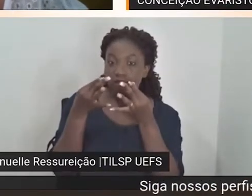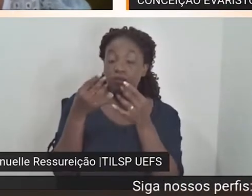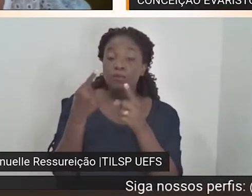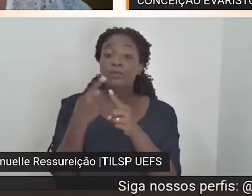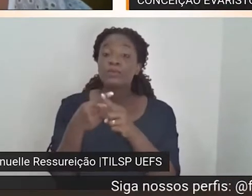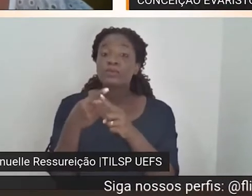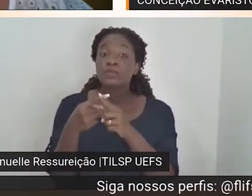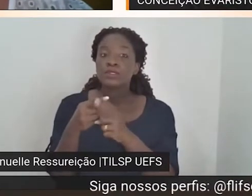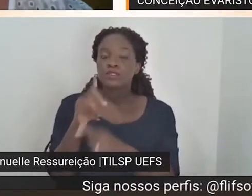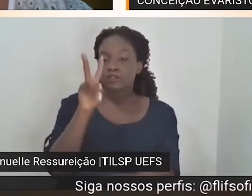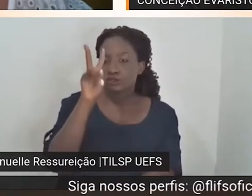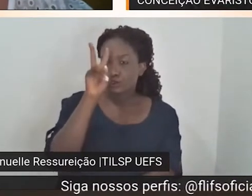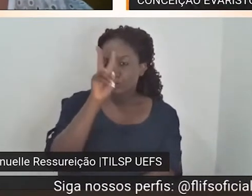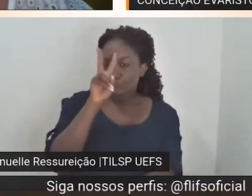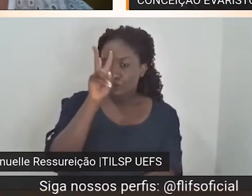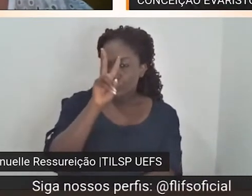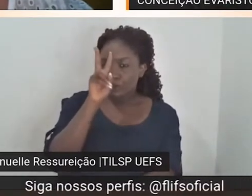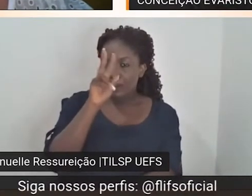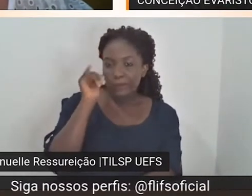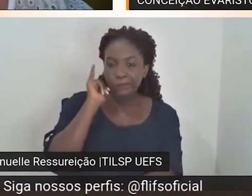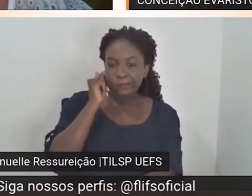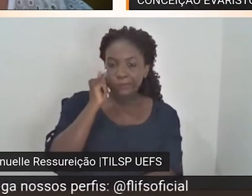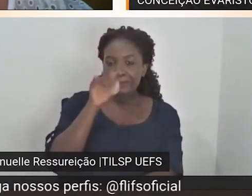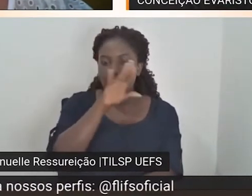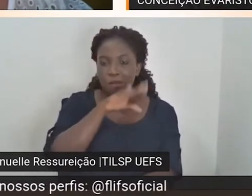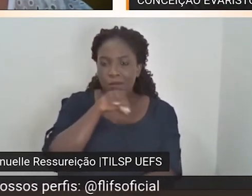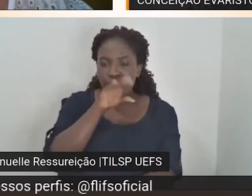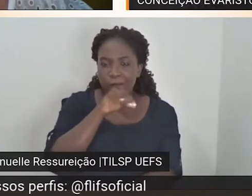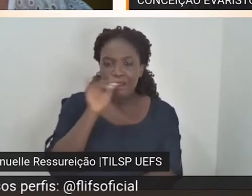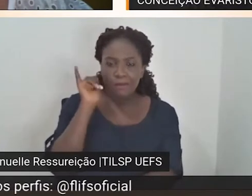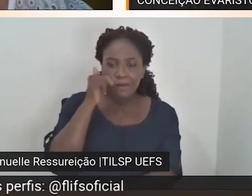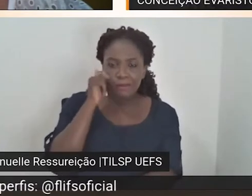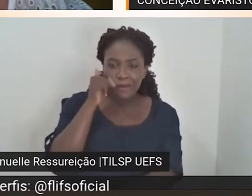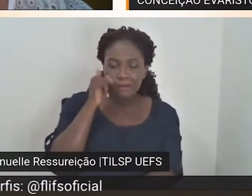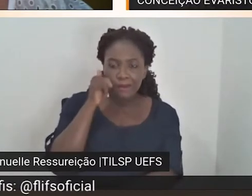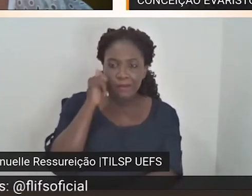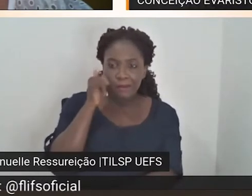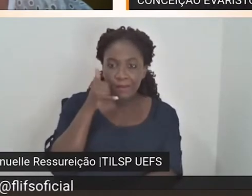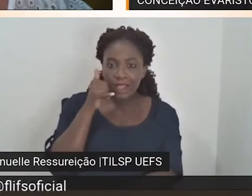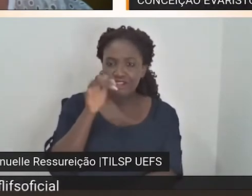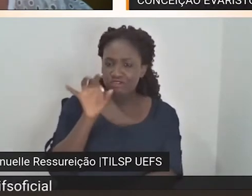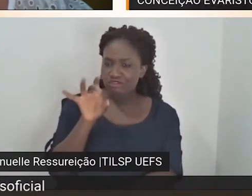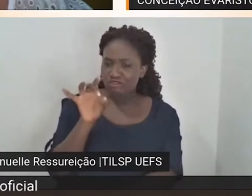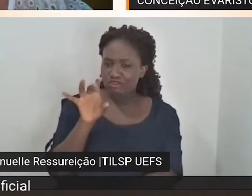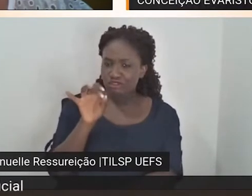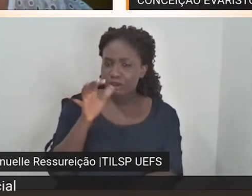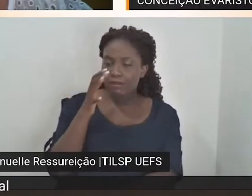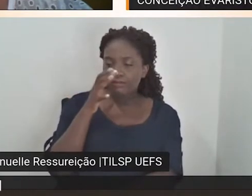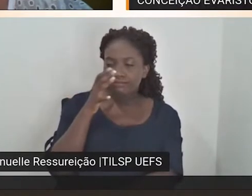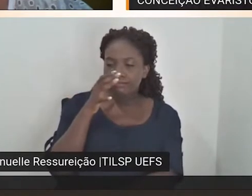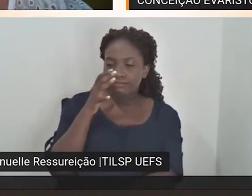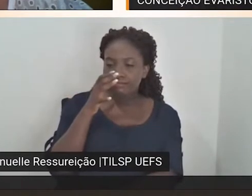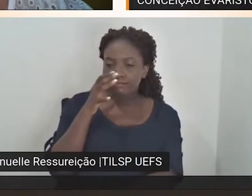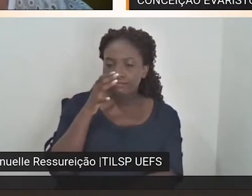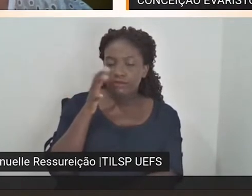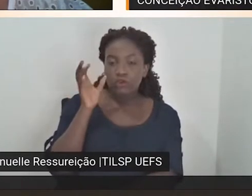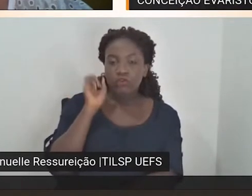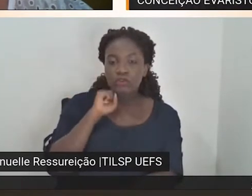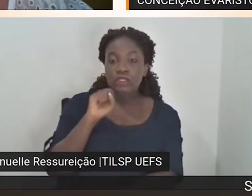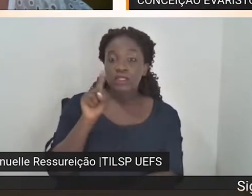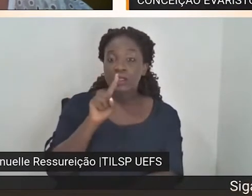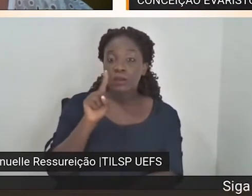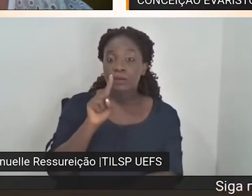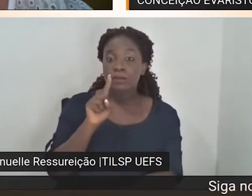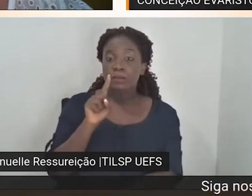história contada oralmente, não basta você escutar só a palavra. Você também